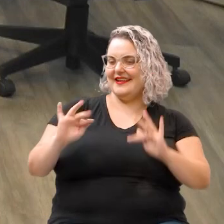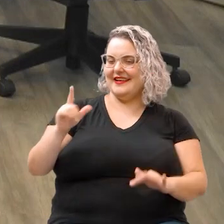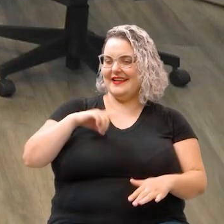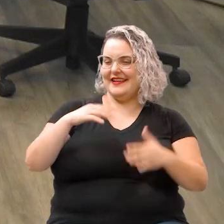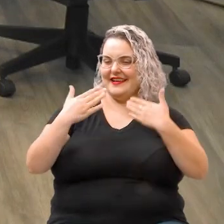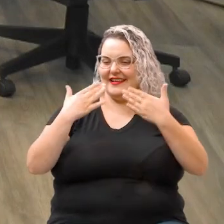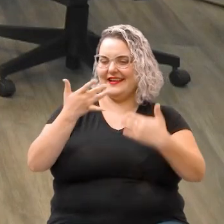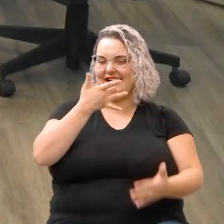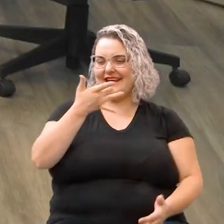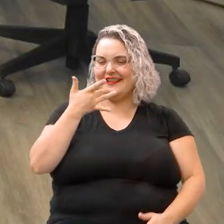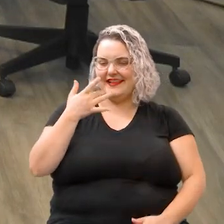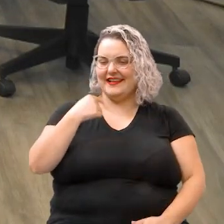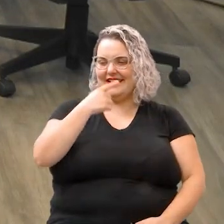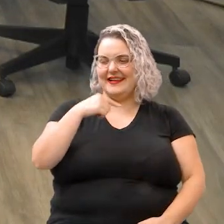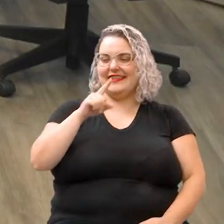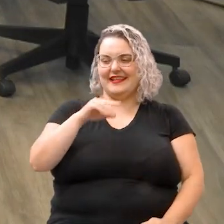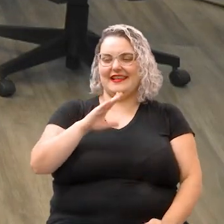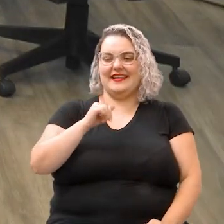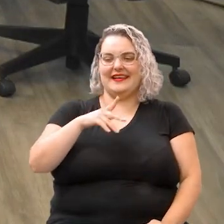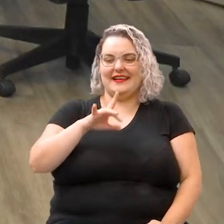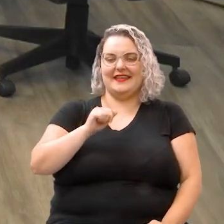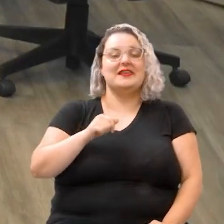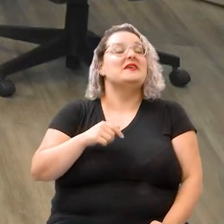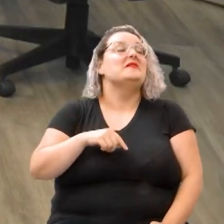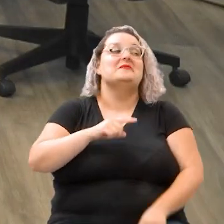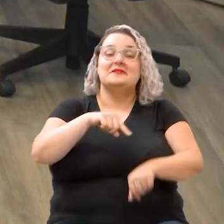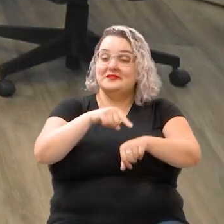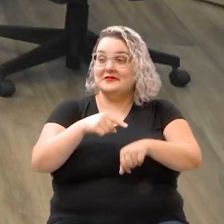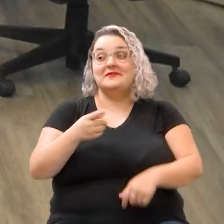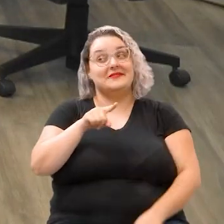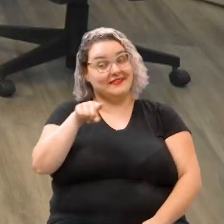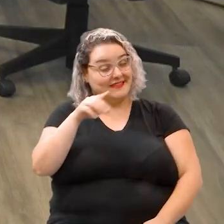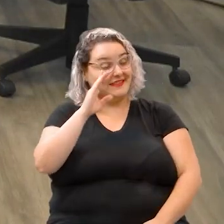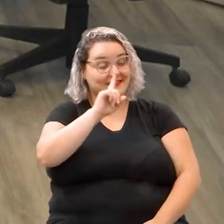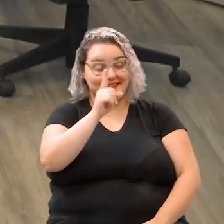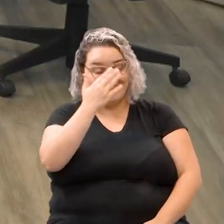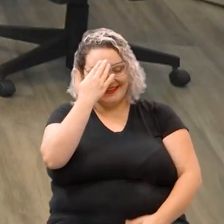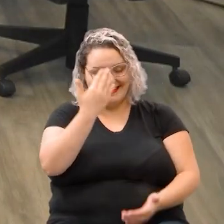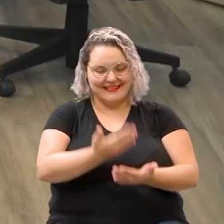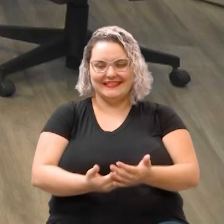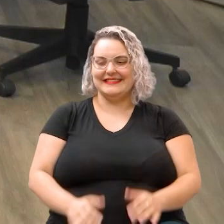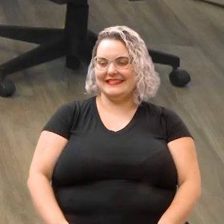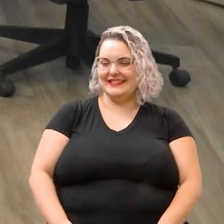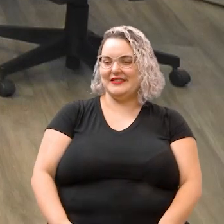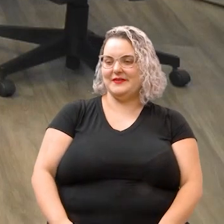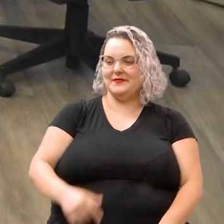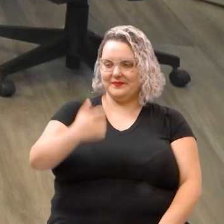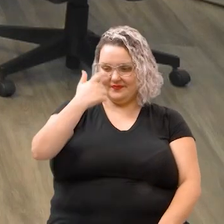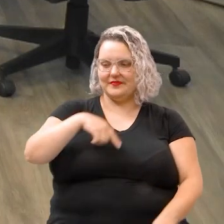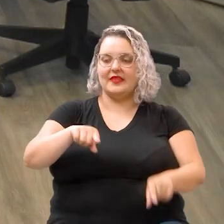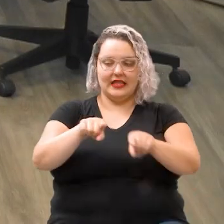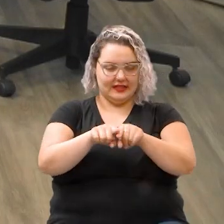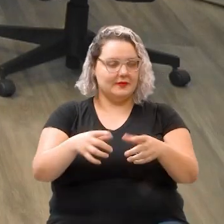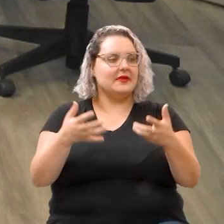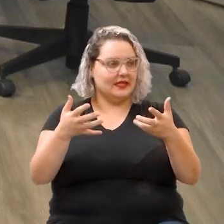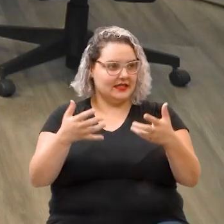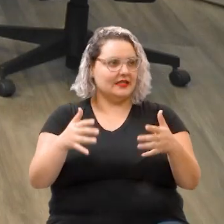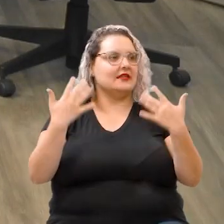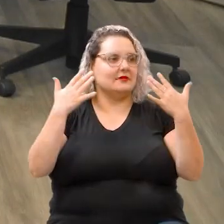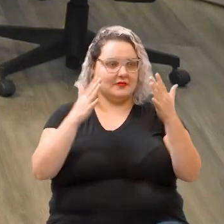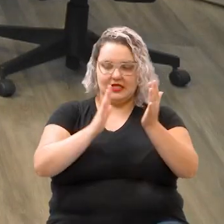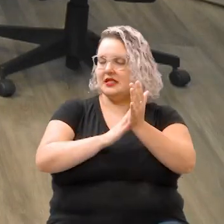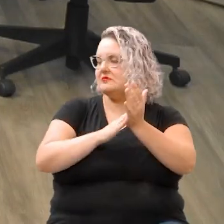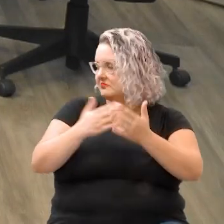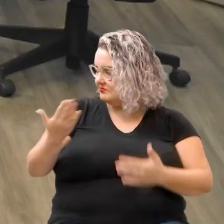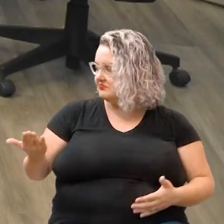espaço para falar de saúde bucal, né, Camila? Eu falo que passa rápido, né? Vocês não acreditam. E eu Vereador. também gostaria de parabenizar as